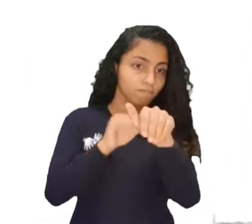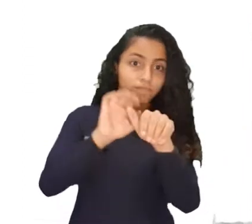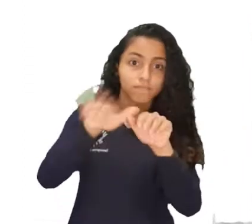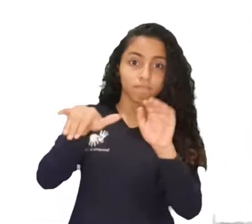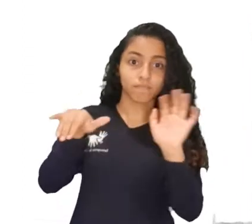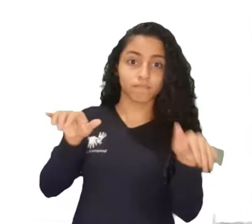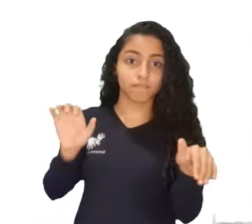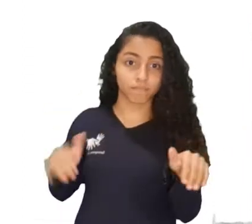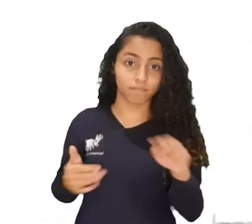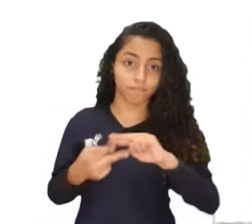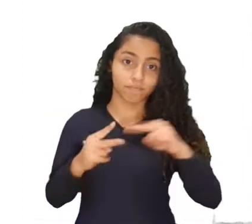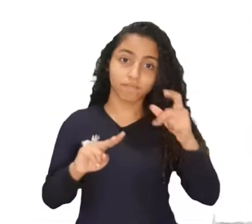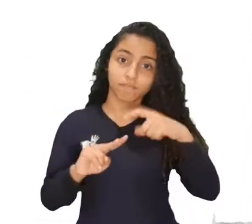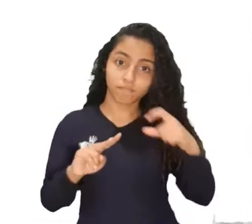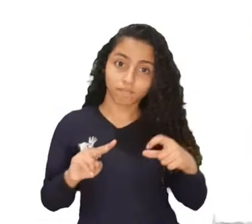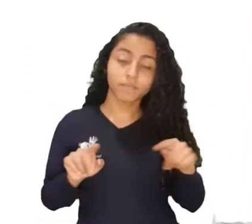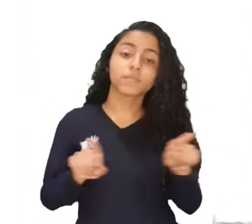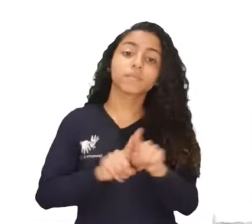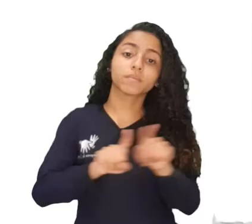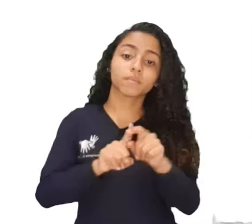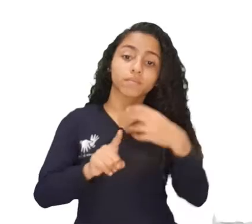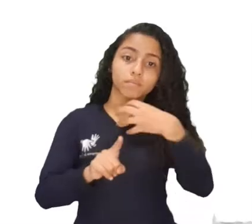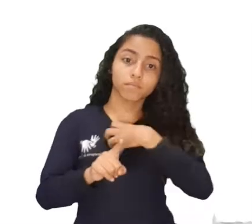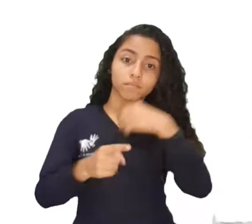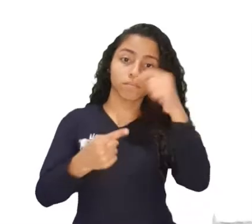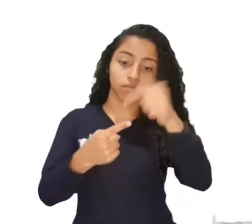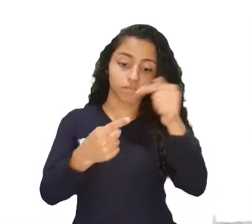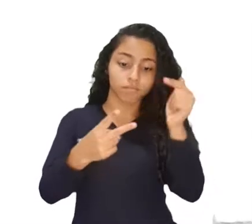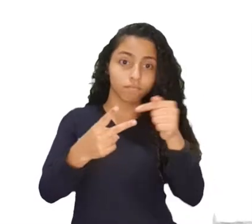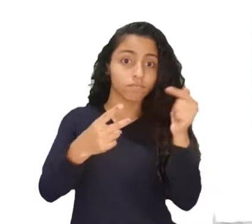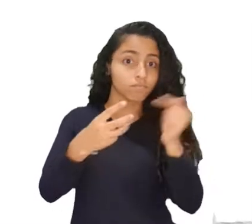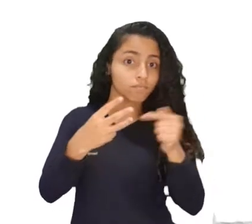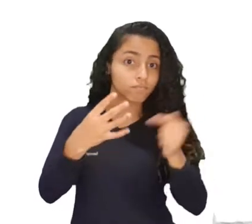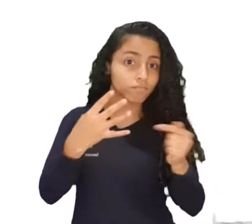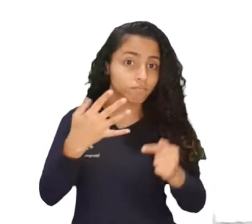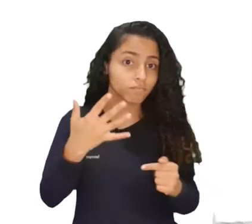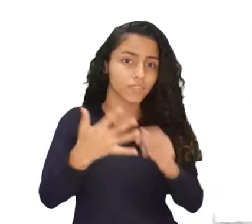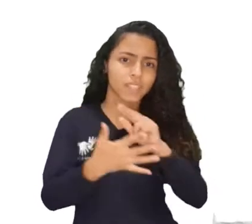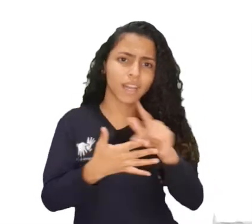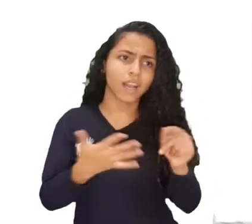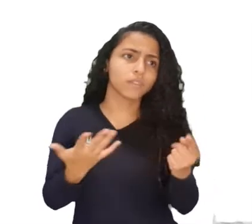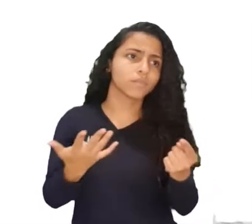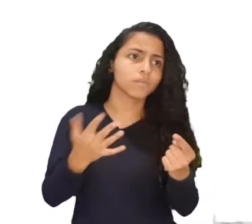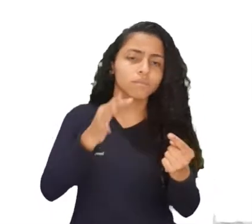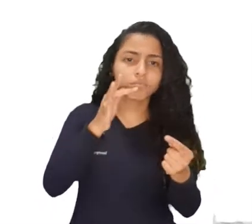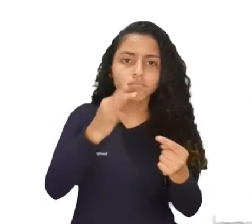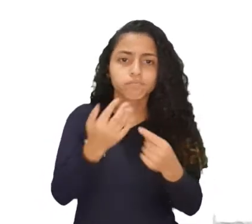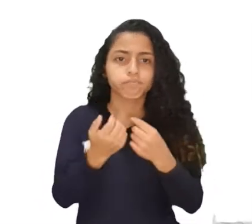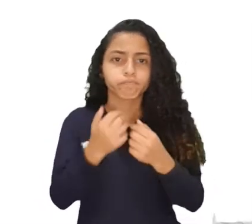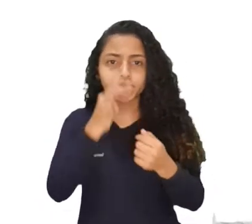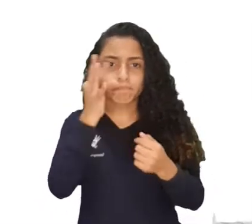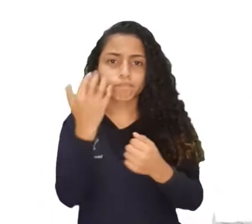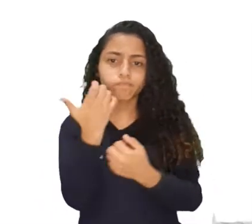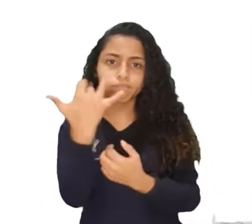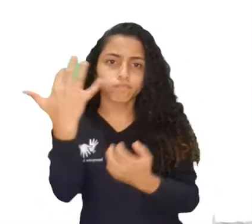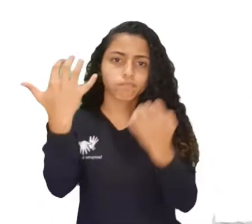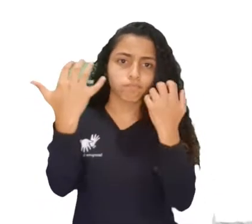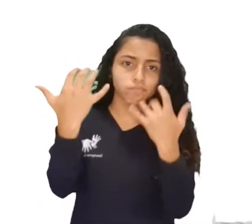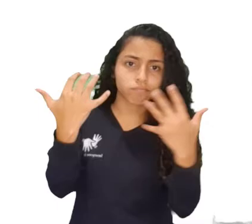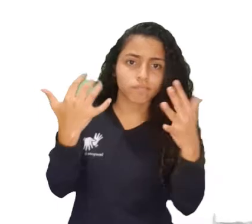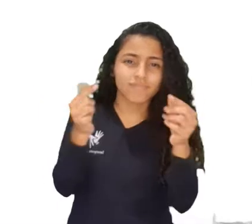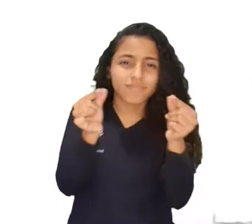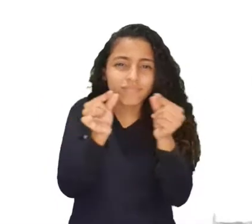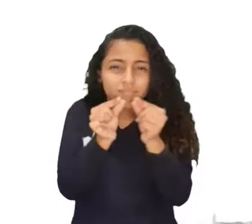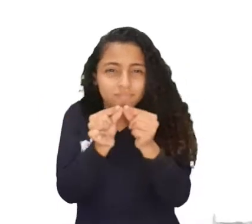diversidade de espécies, que dá conta da variedade de espécies de flora, fauna, fungos macroscópicos e